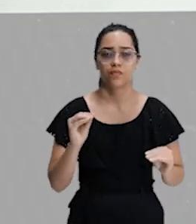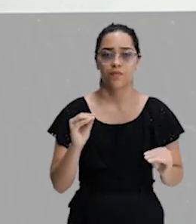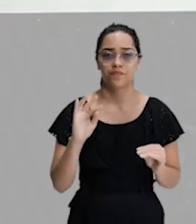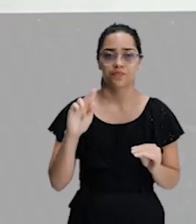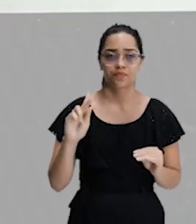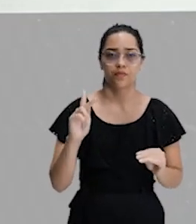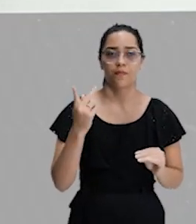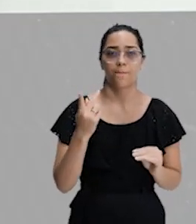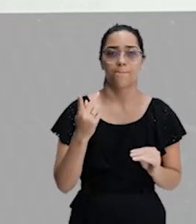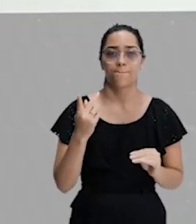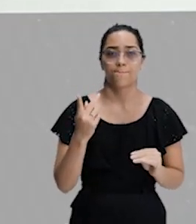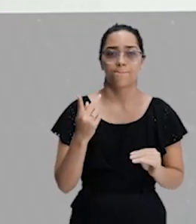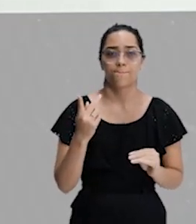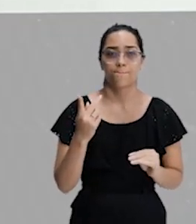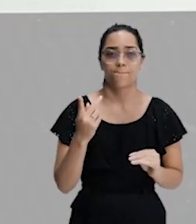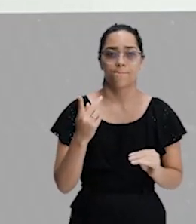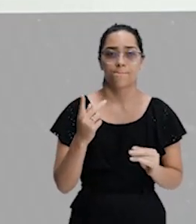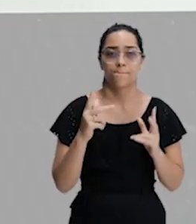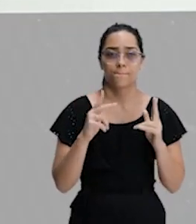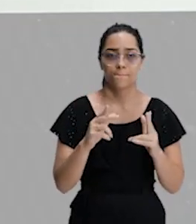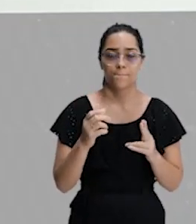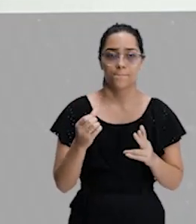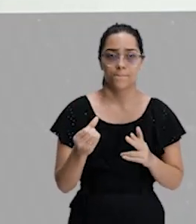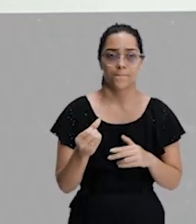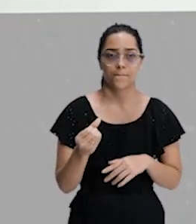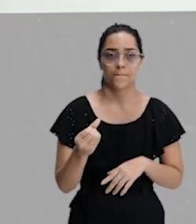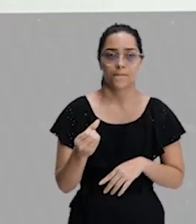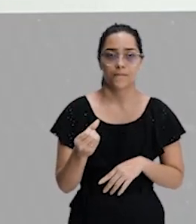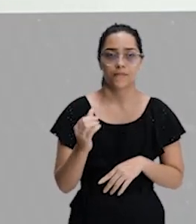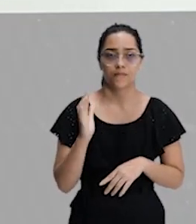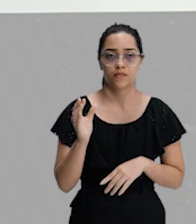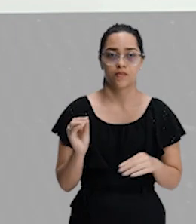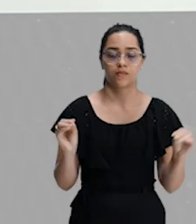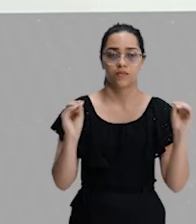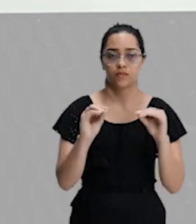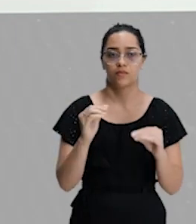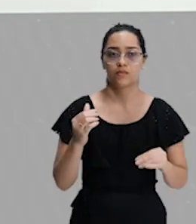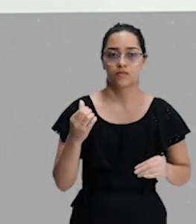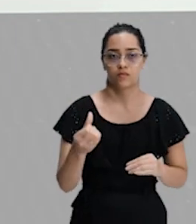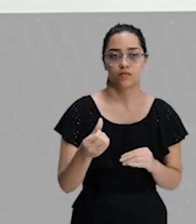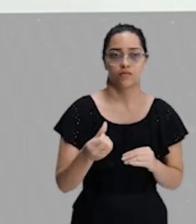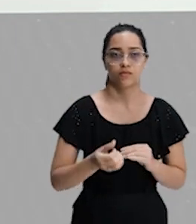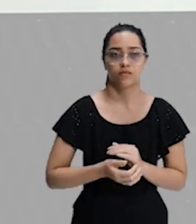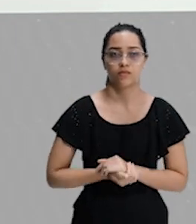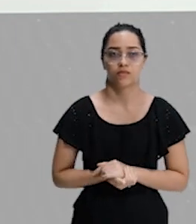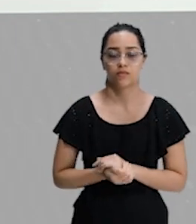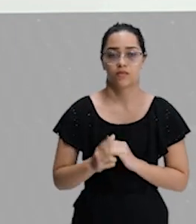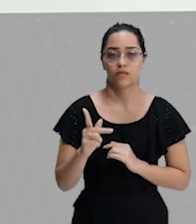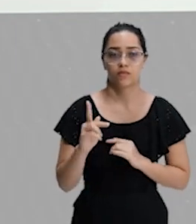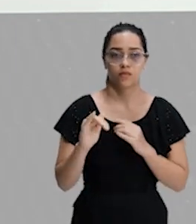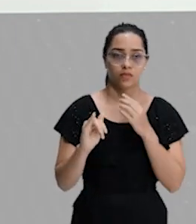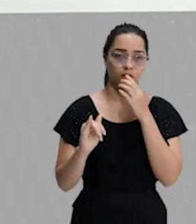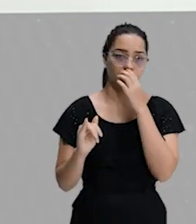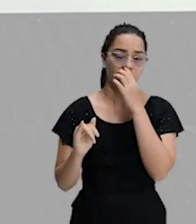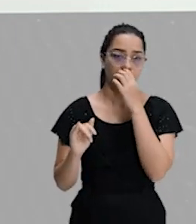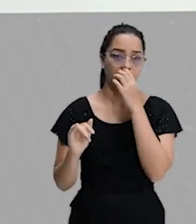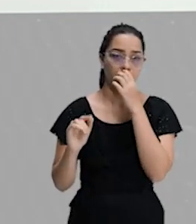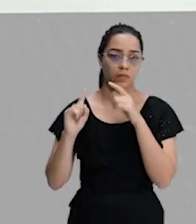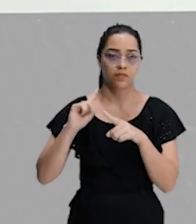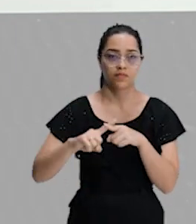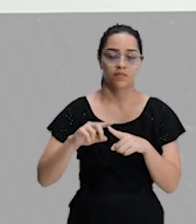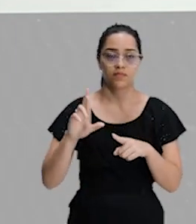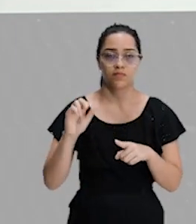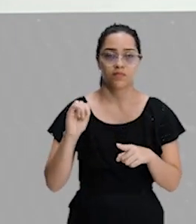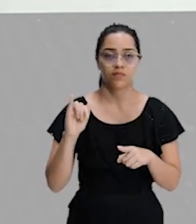H, né? O raio aqui é 6, já deixei aqui só o 6, certo? Π vezes o